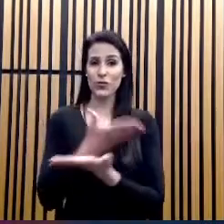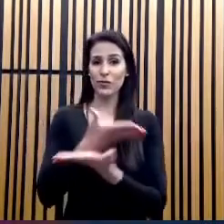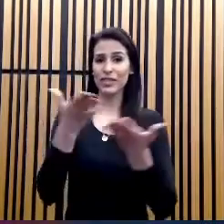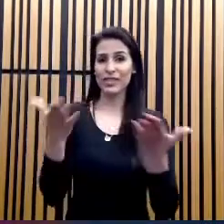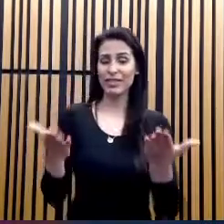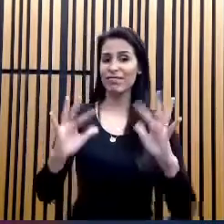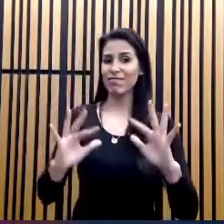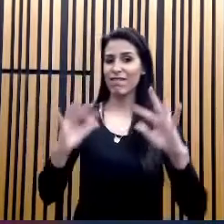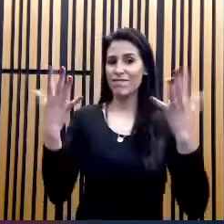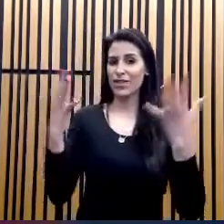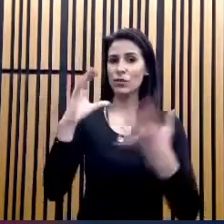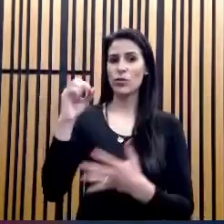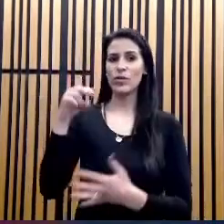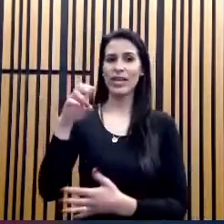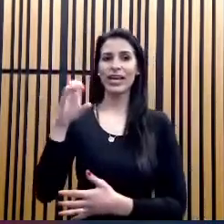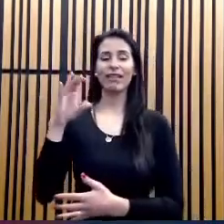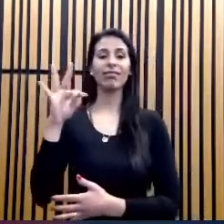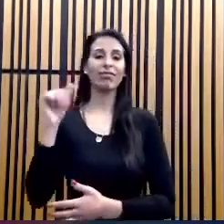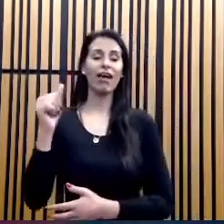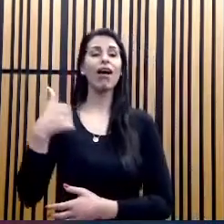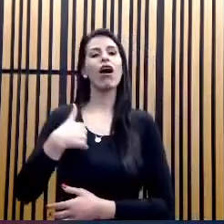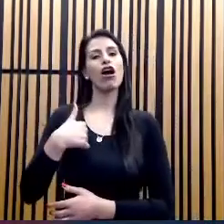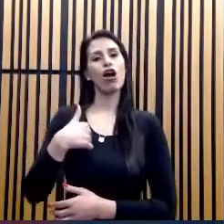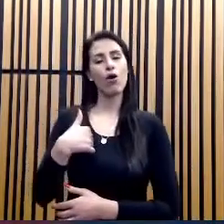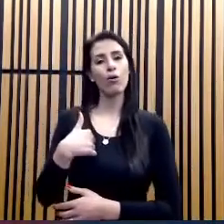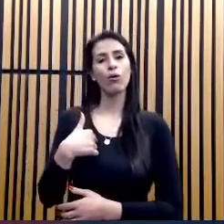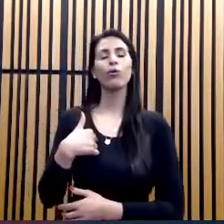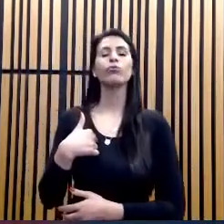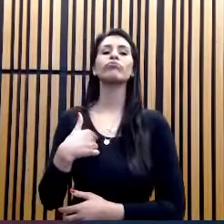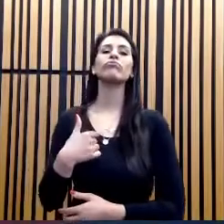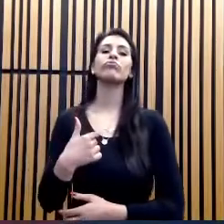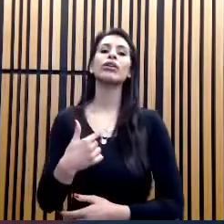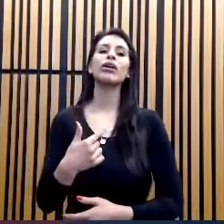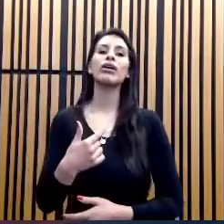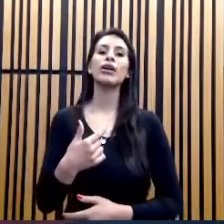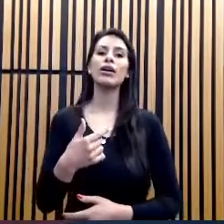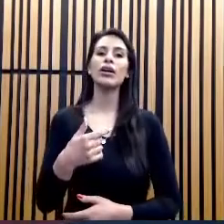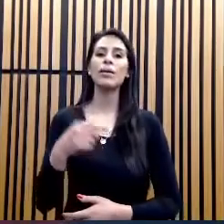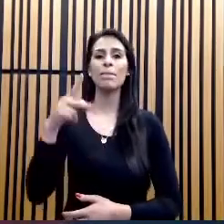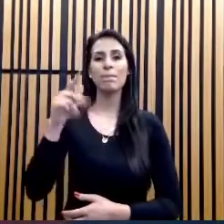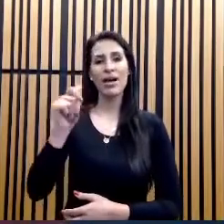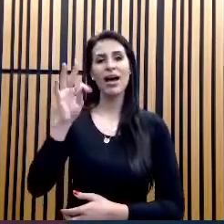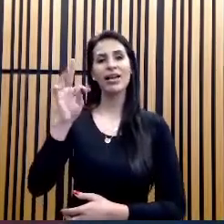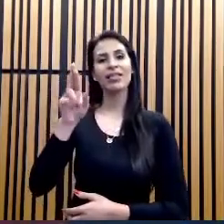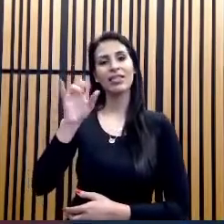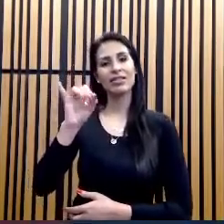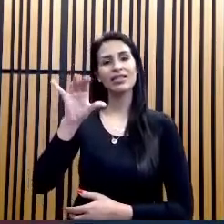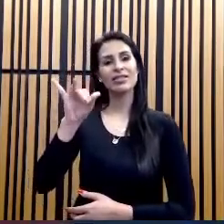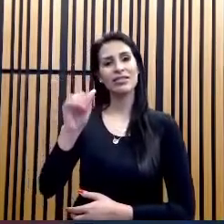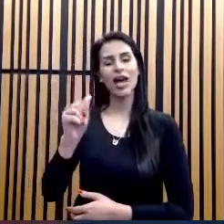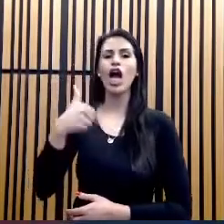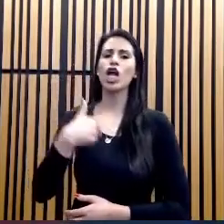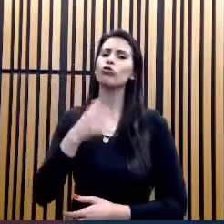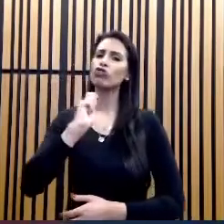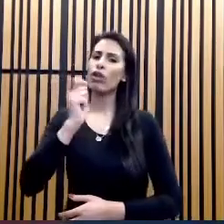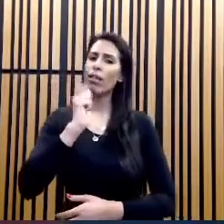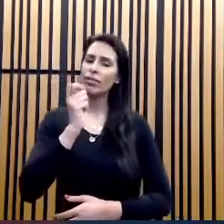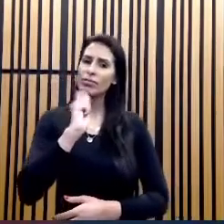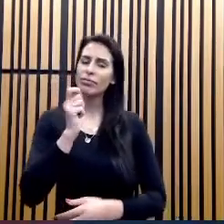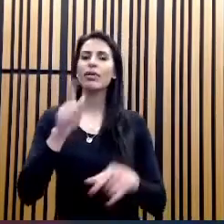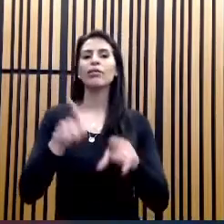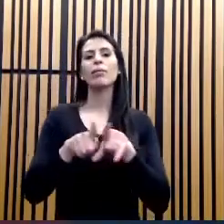Eu sou a Patrícia Parenza, sou jornalista, sou empresária, sou consultora de